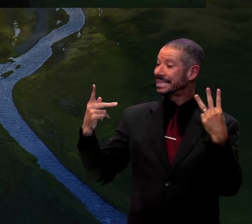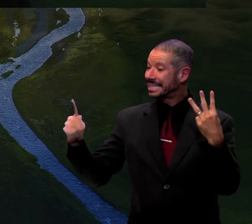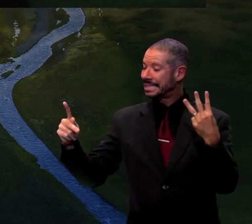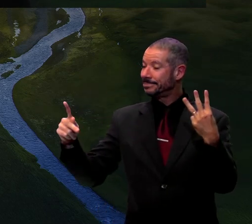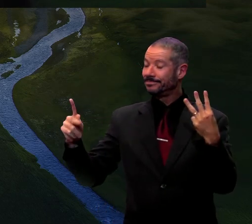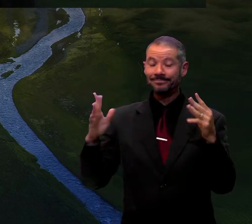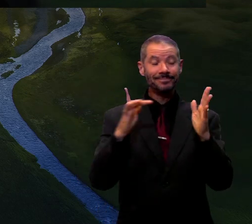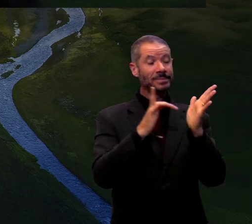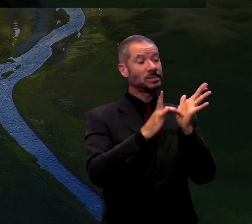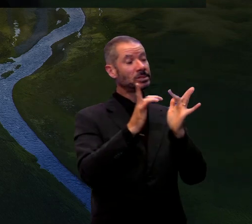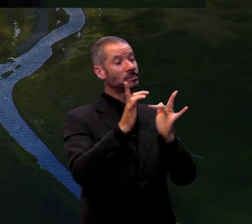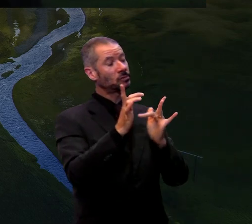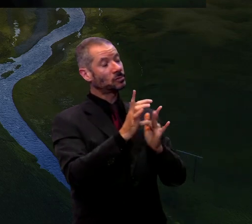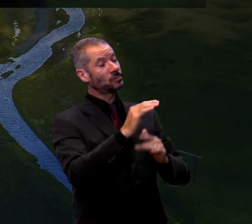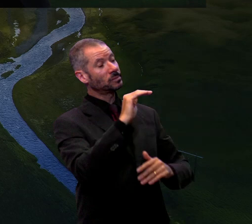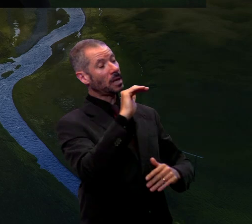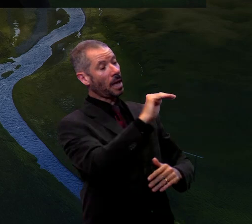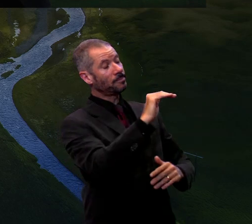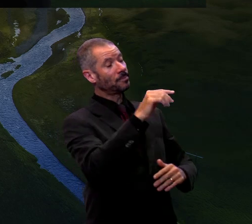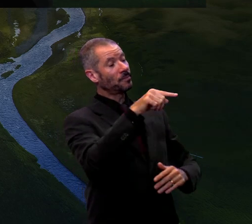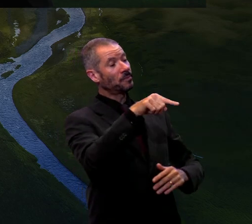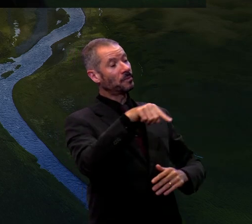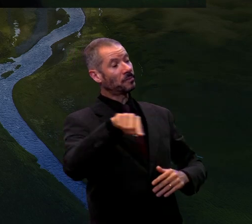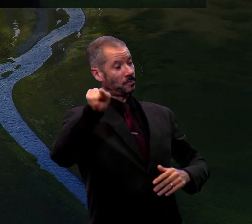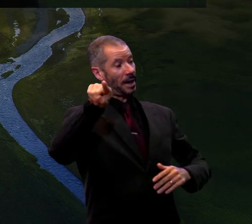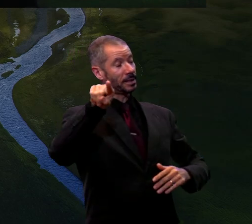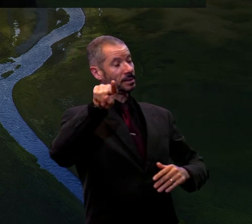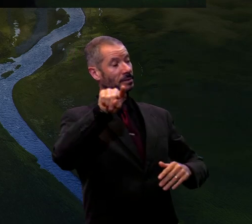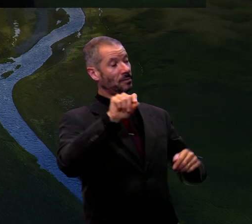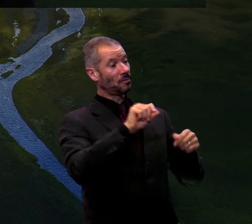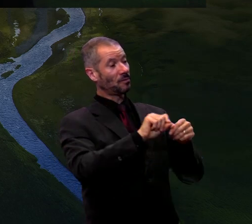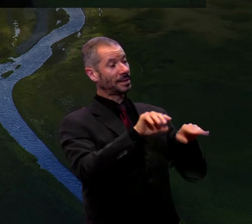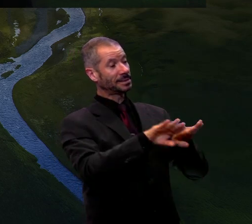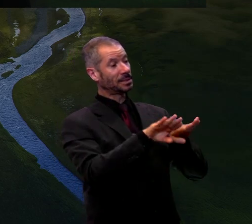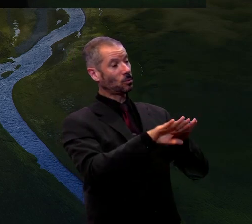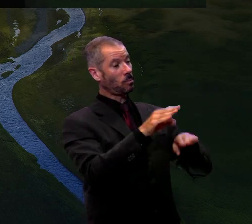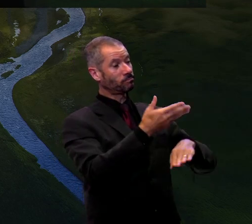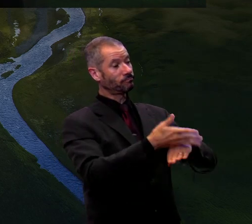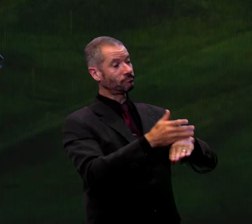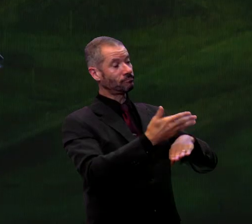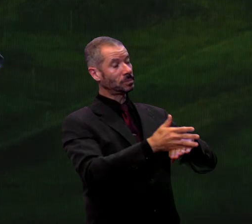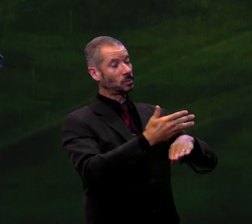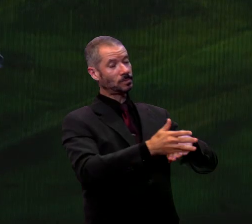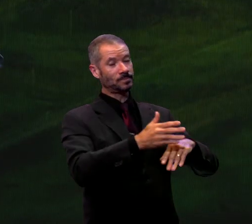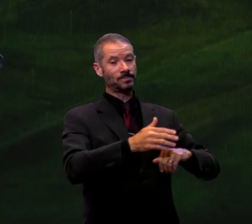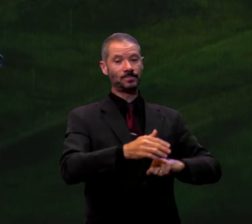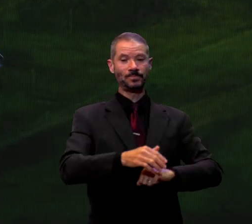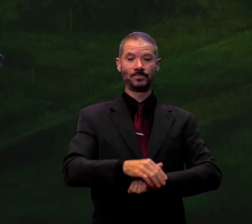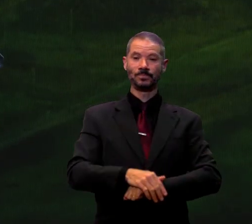então Jesus disse: ei, vai e faz o mesmo.